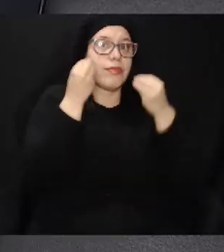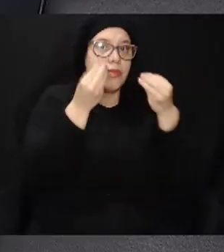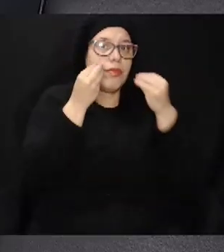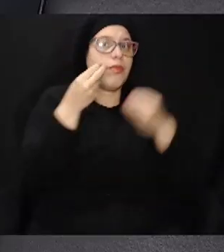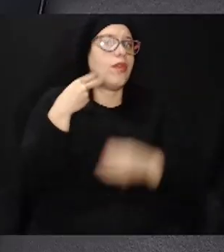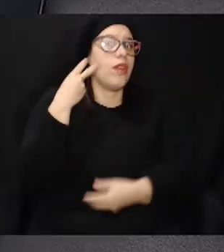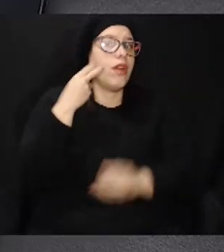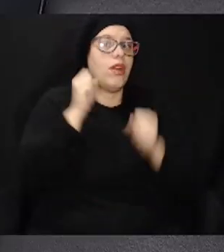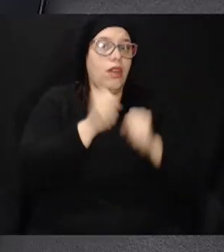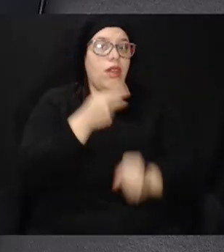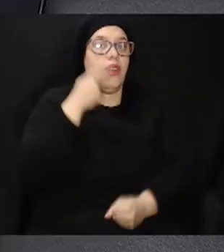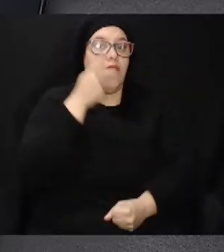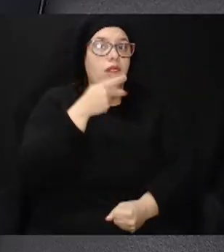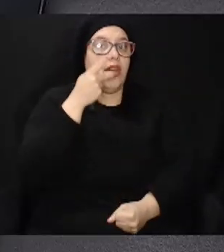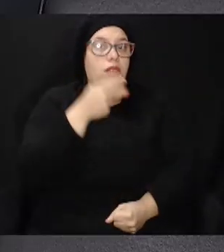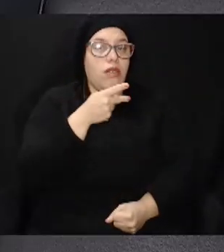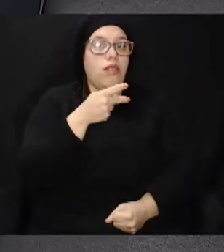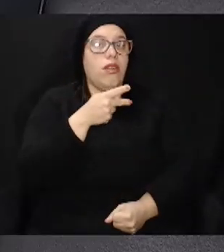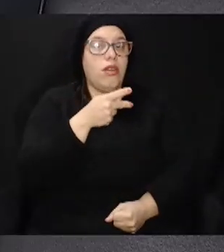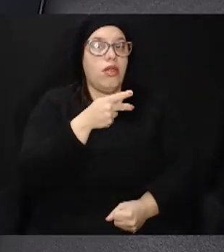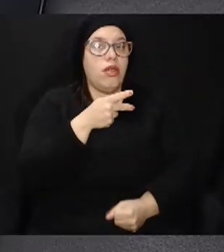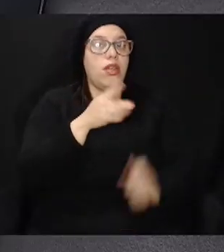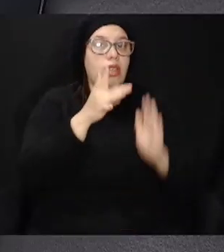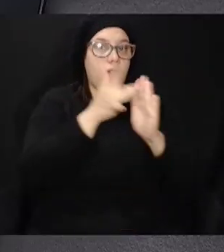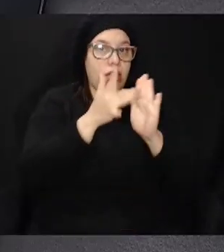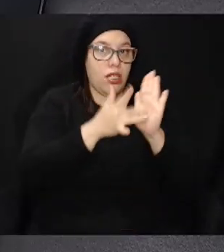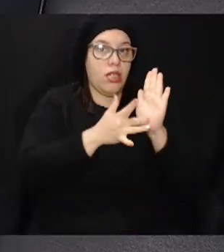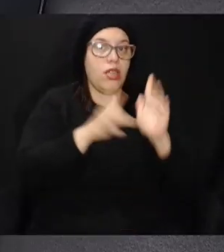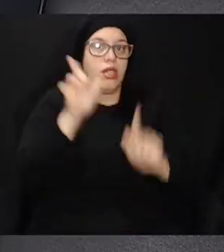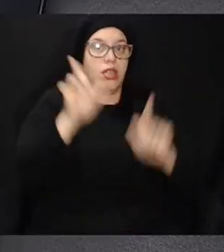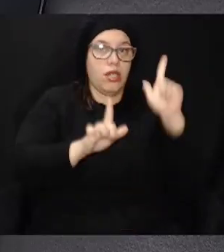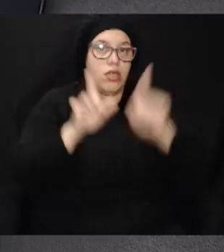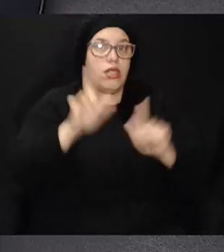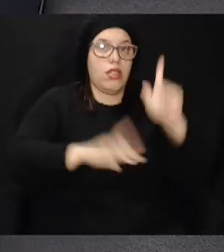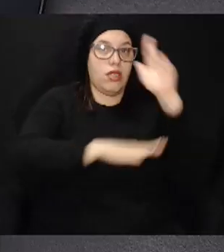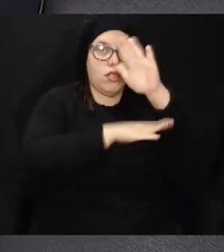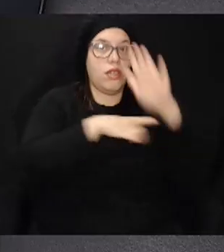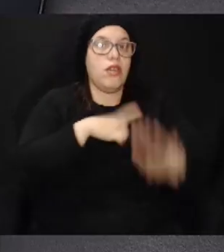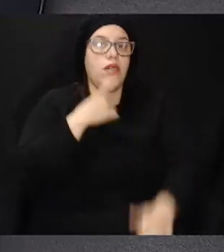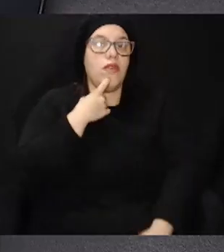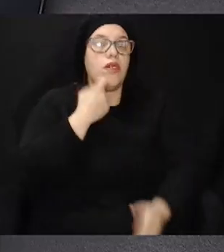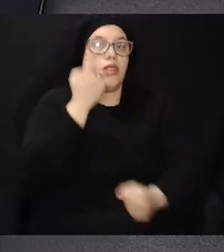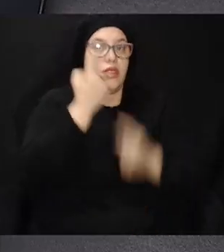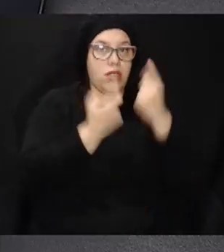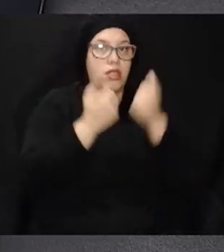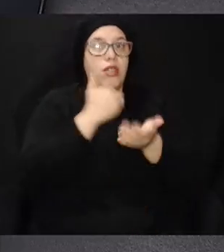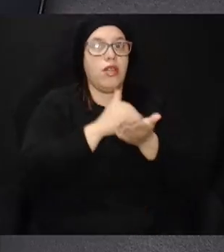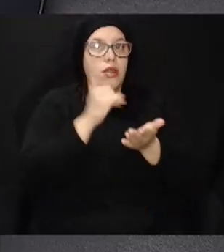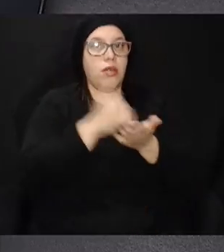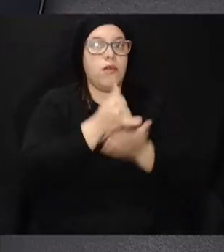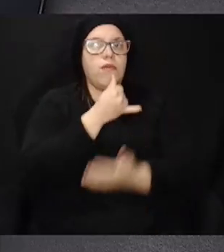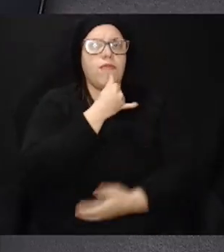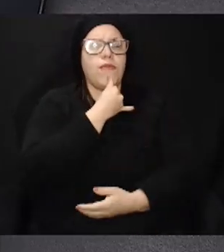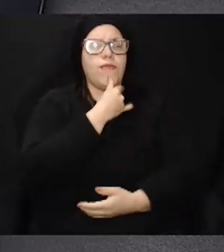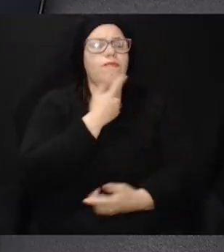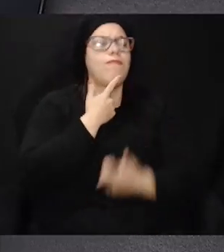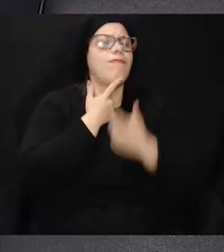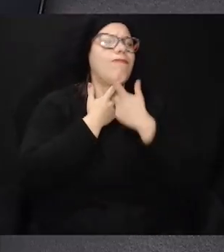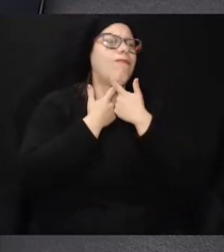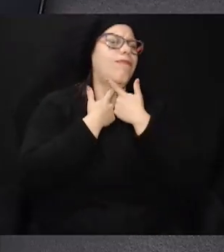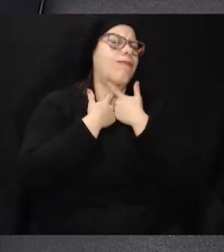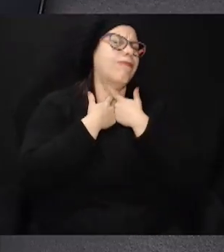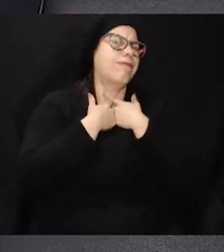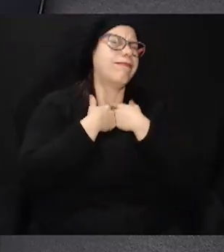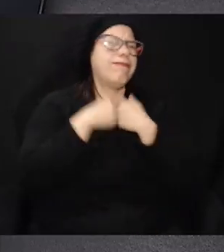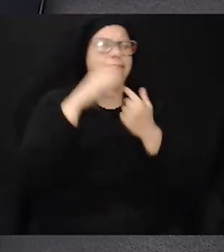falar, estou não em pauta da TV Câmara, mas tem alguns secretários que infelizmente deixaram muito a desejar. Nós